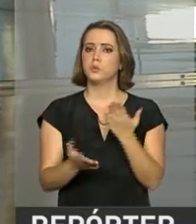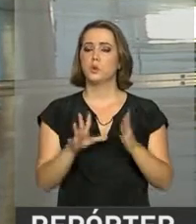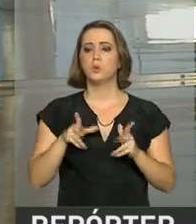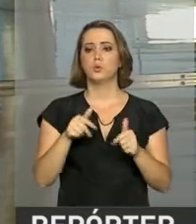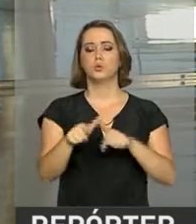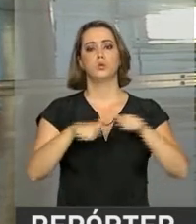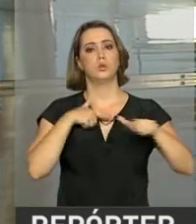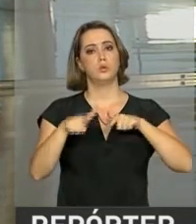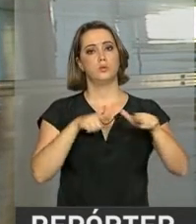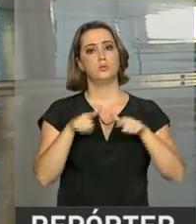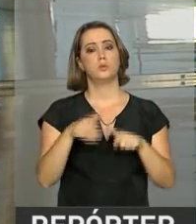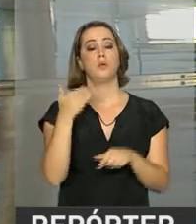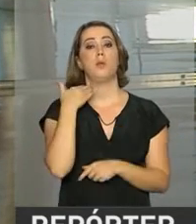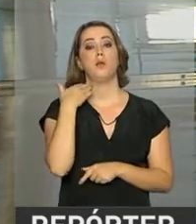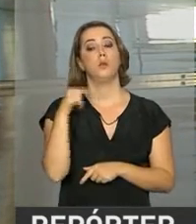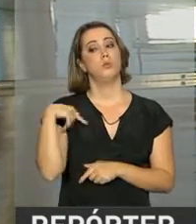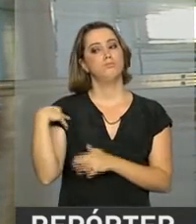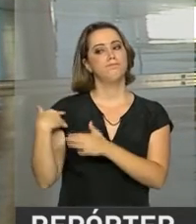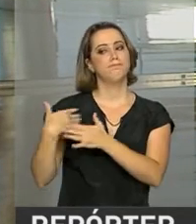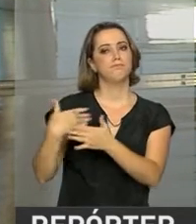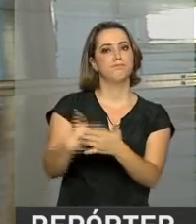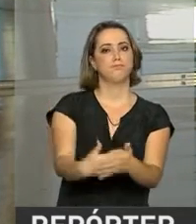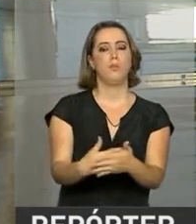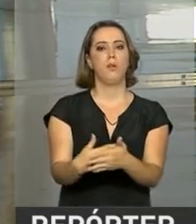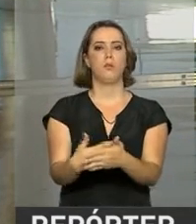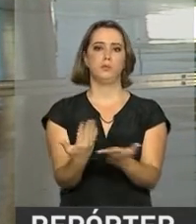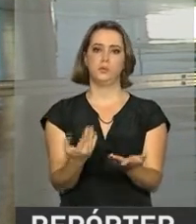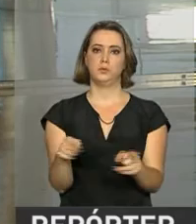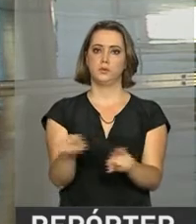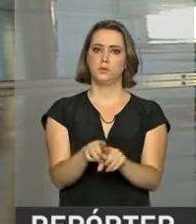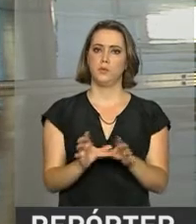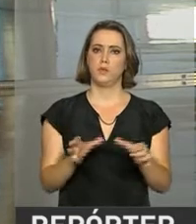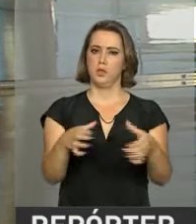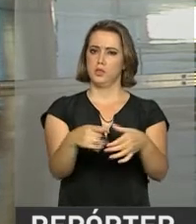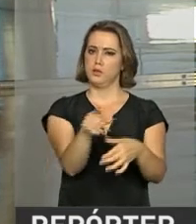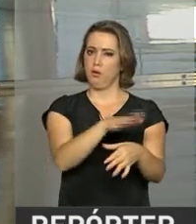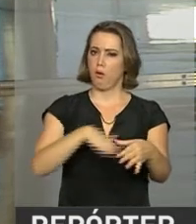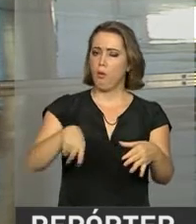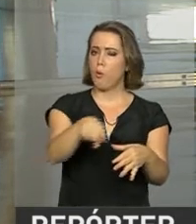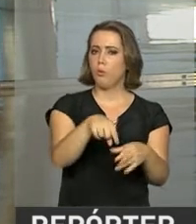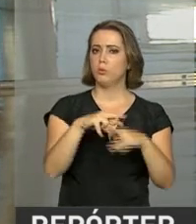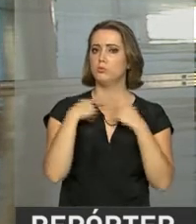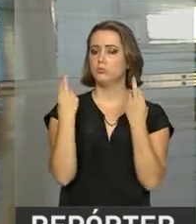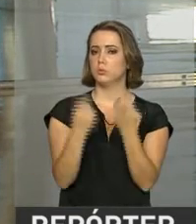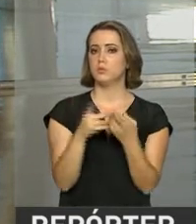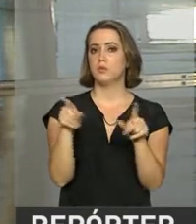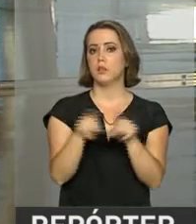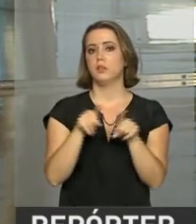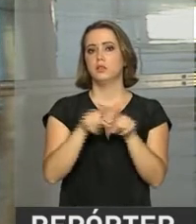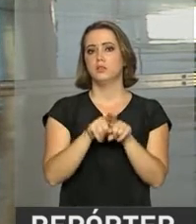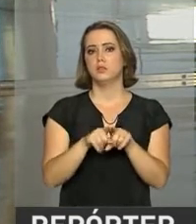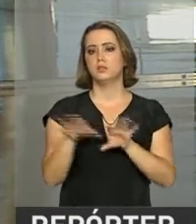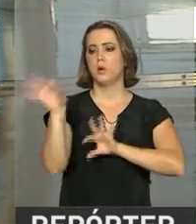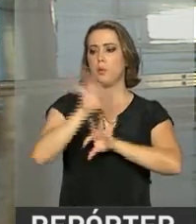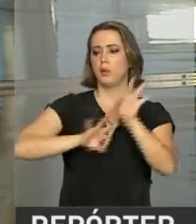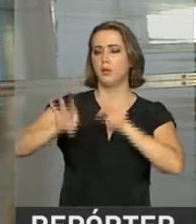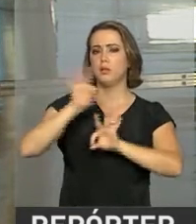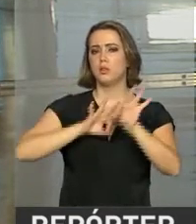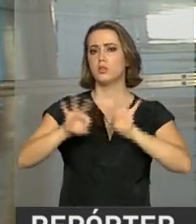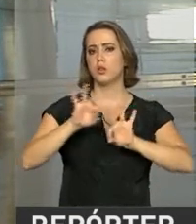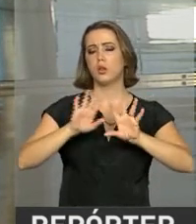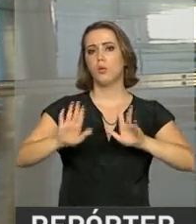bnds nos últimos anos esse grupo de ministros o presidente ea presidente do bnds também traçaram um panorama